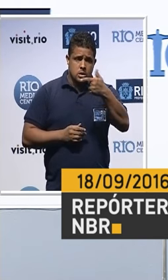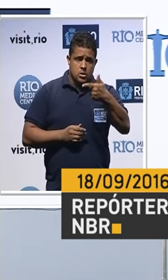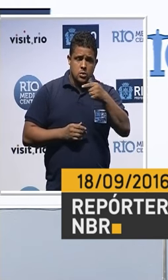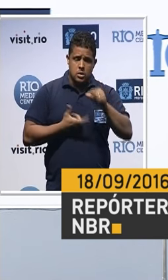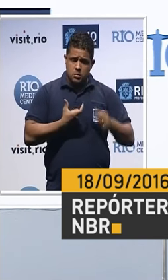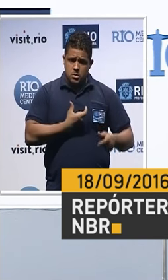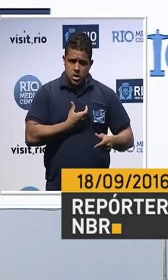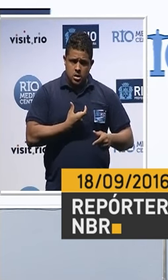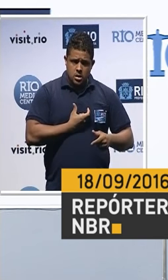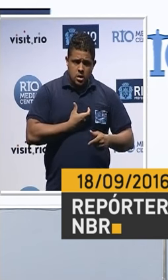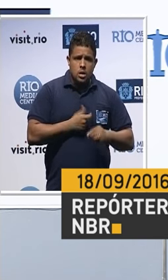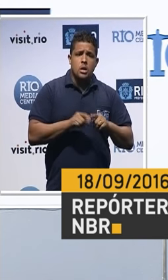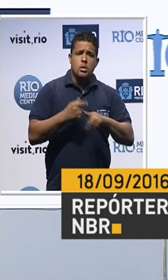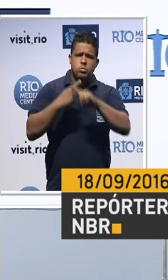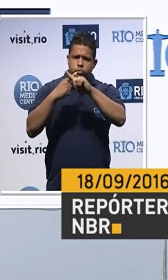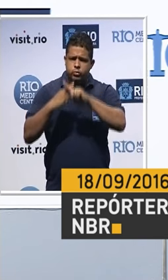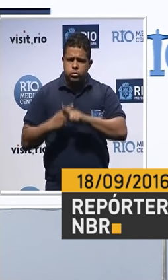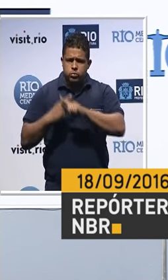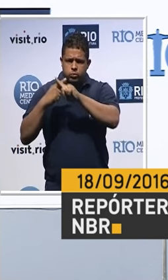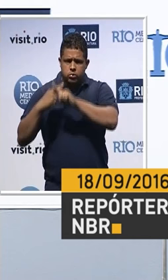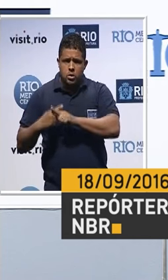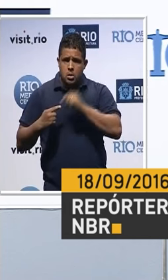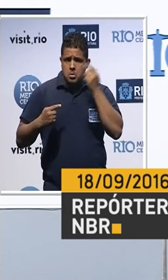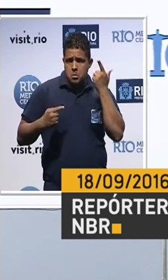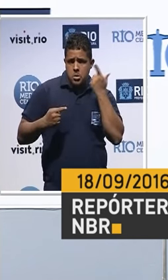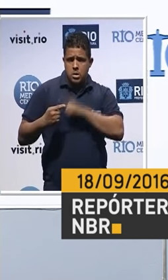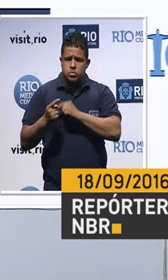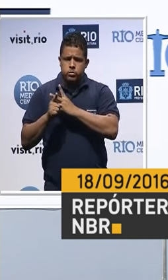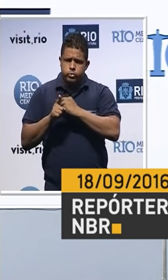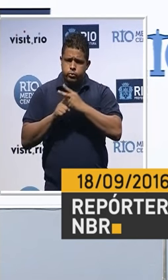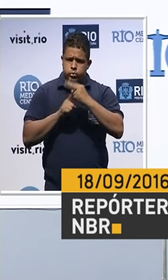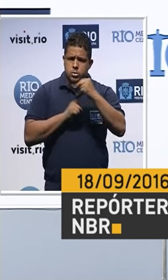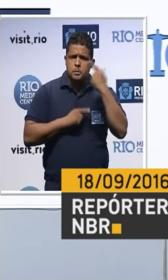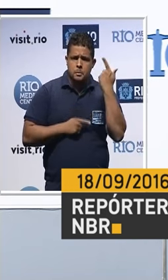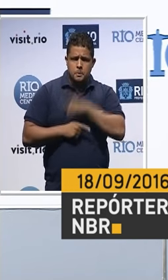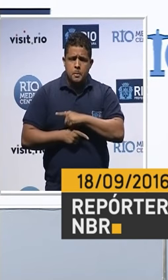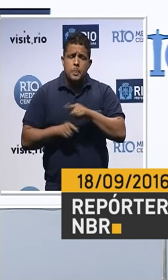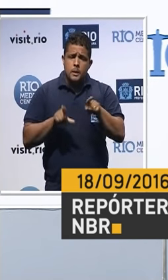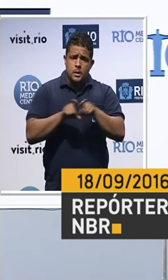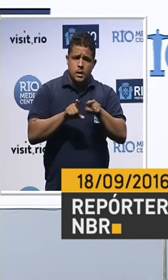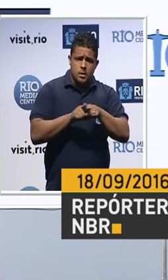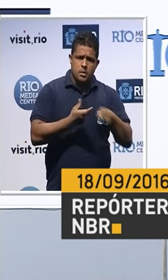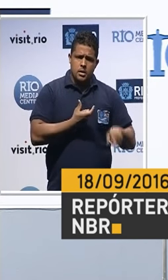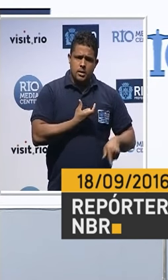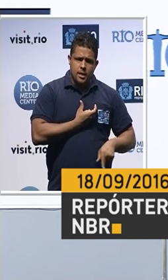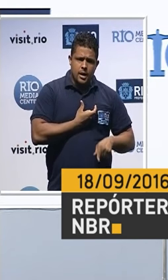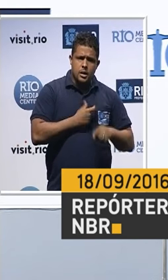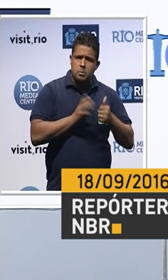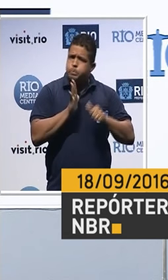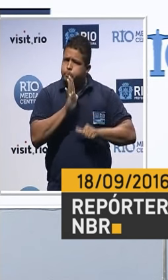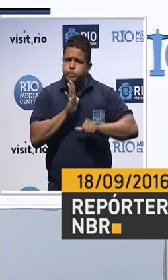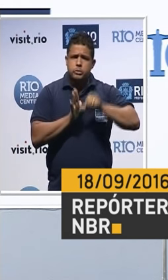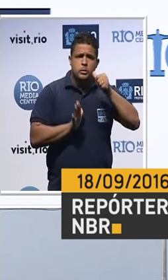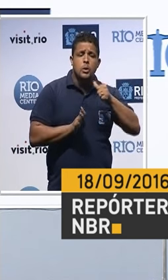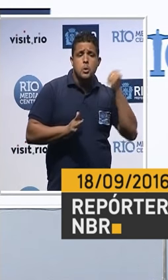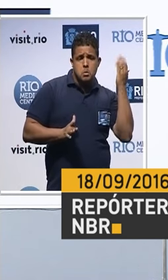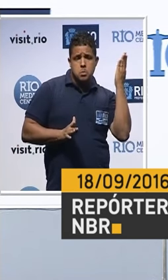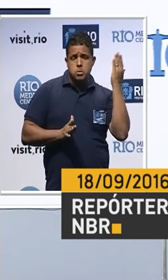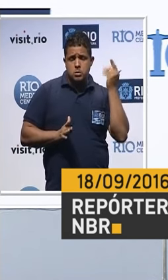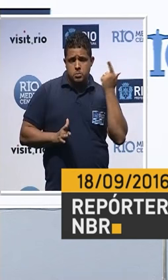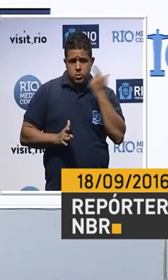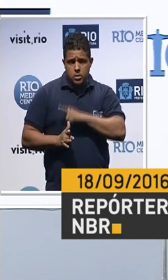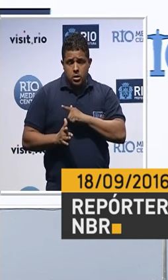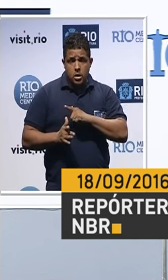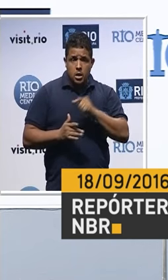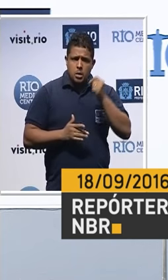o número de finais em que os brasileiros participaram. Tivemos medalhas inéditas em modalidades que o Brasil